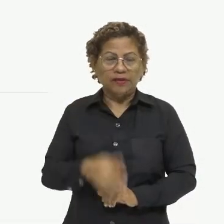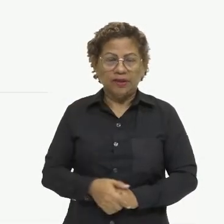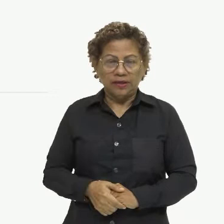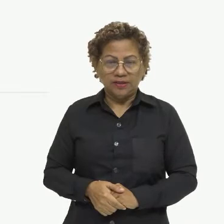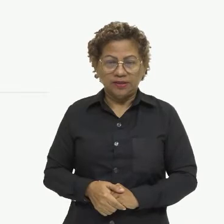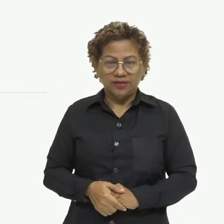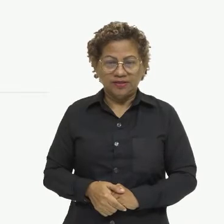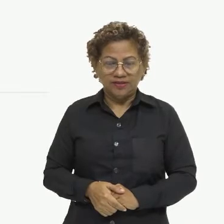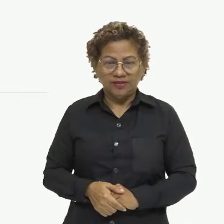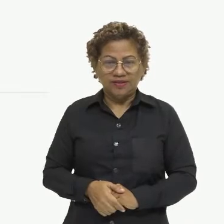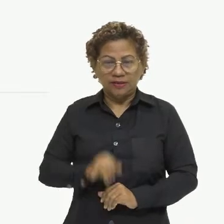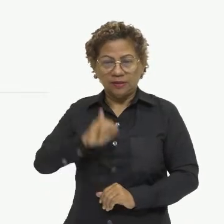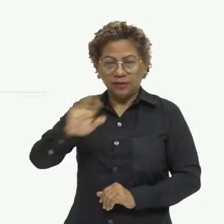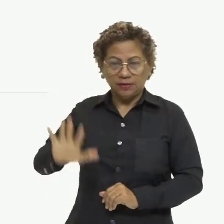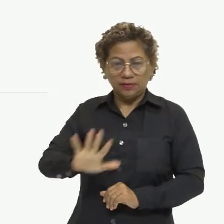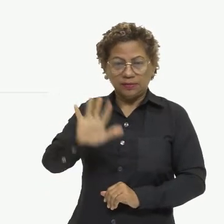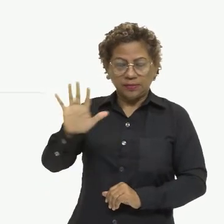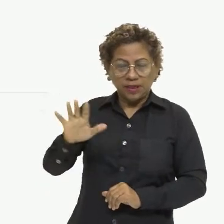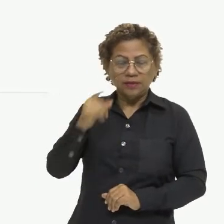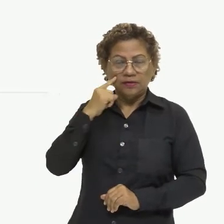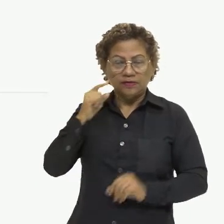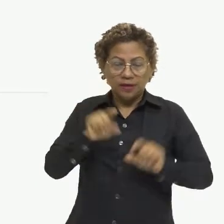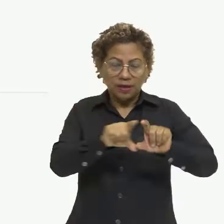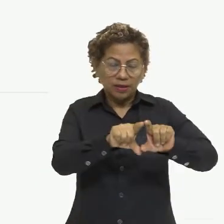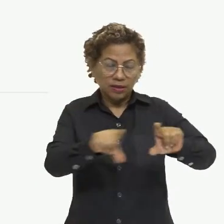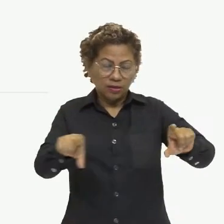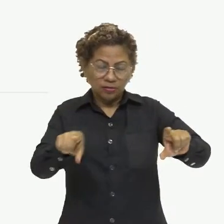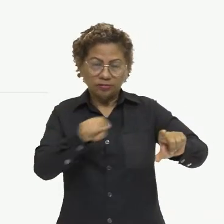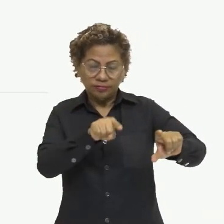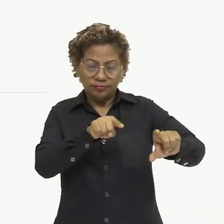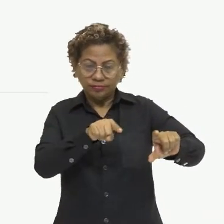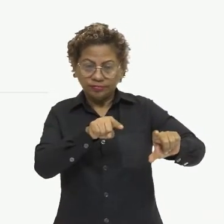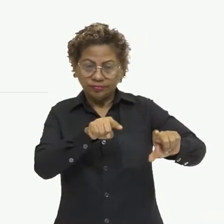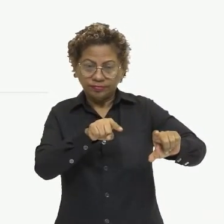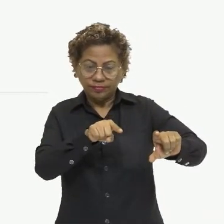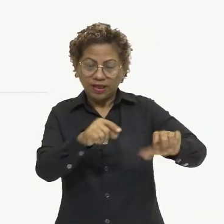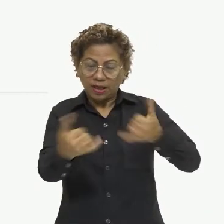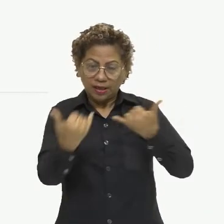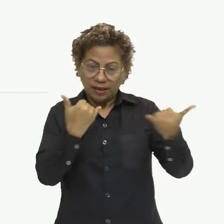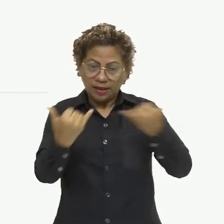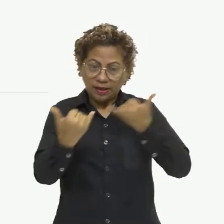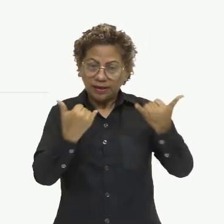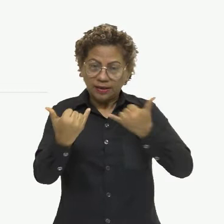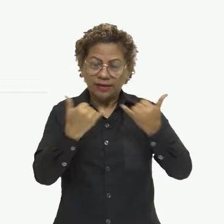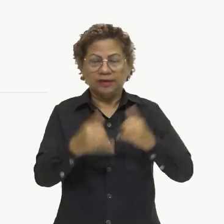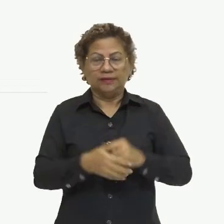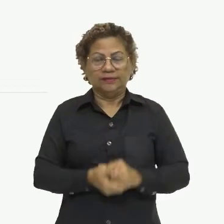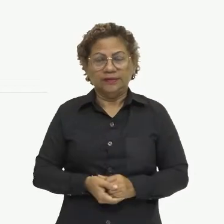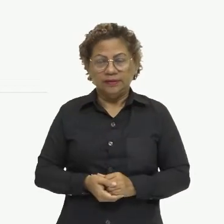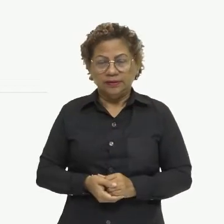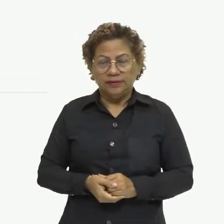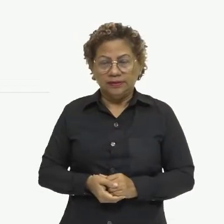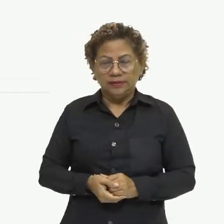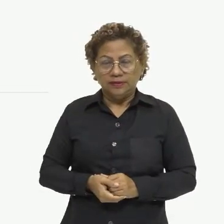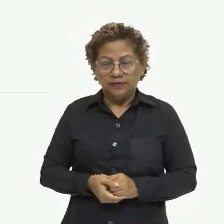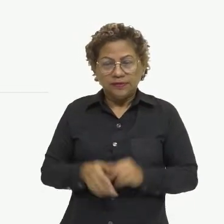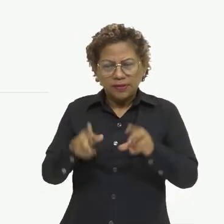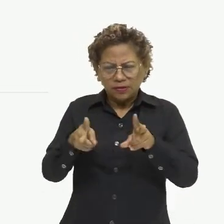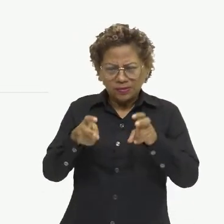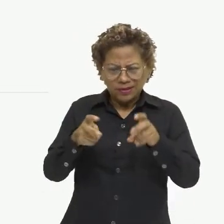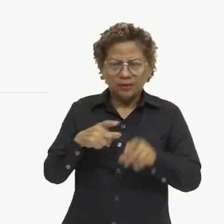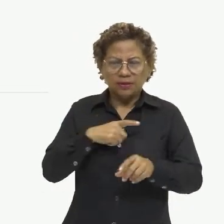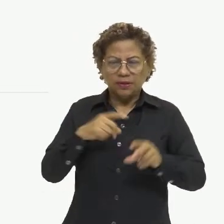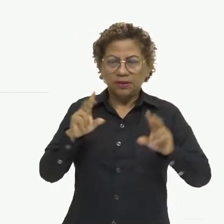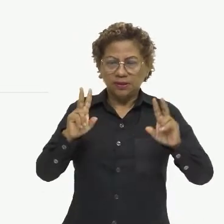jornal, em que ele vai estar mostrando uma informação, uma notícia, né? Então, você observa que nós temos o título,